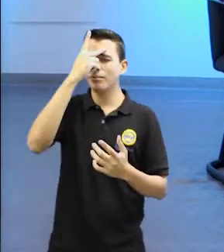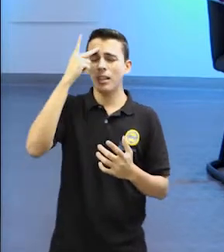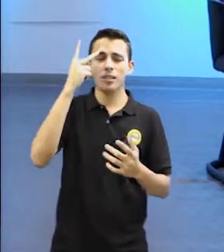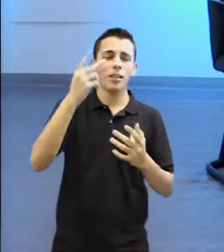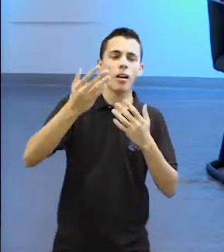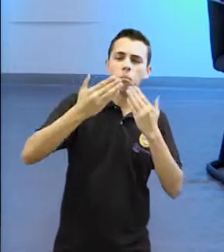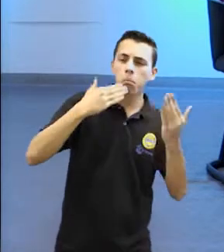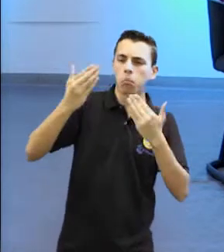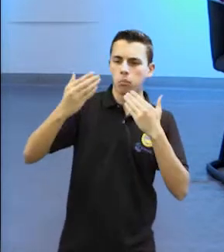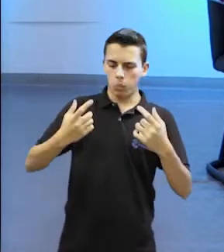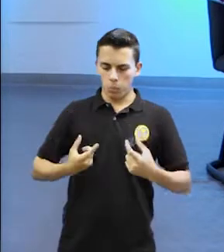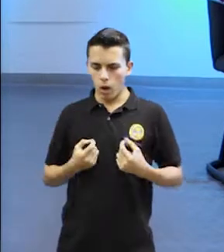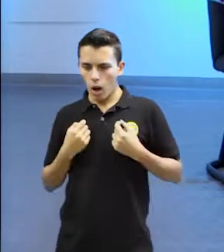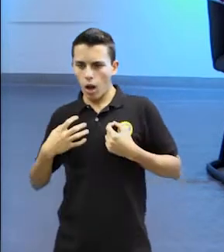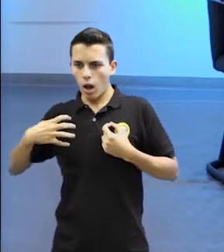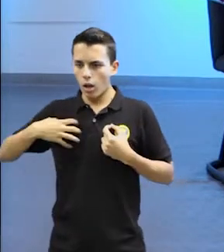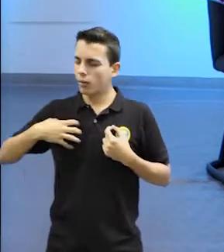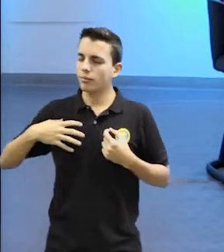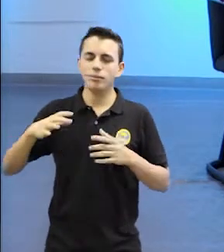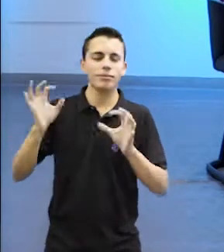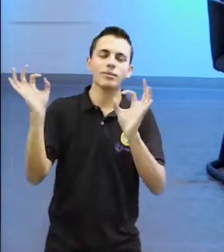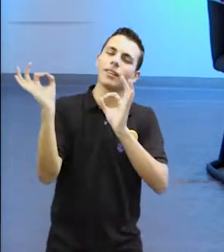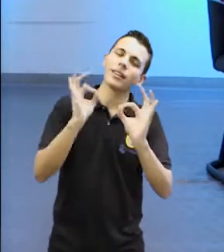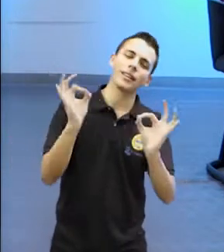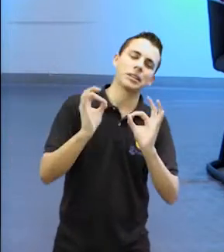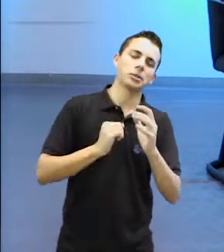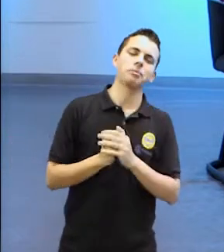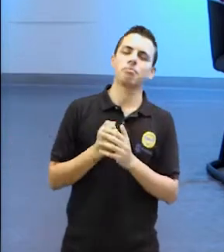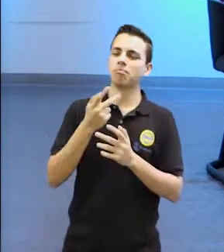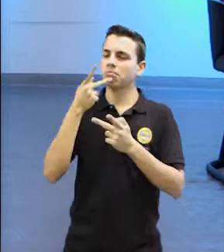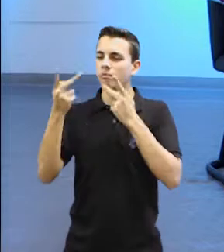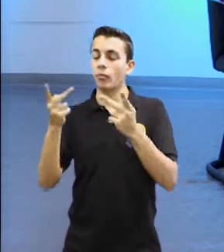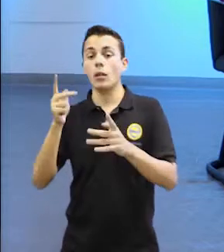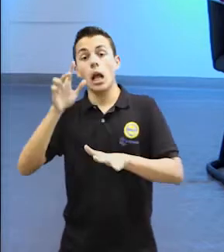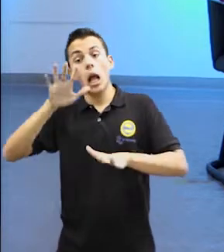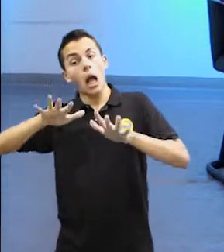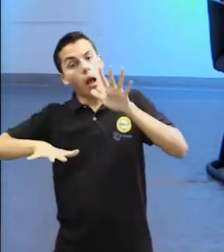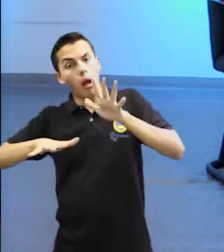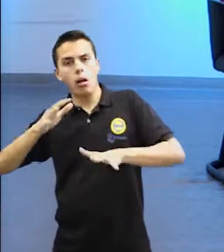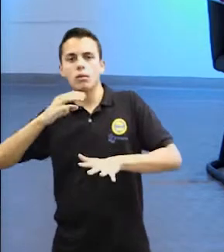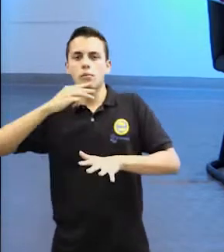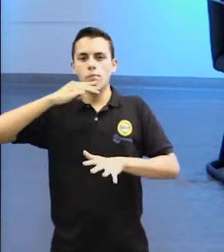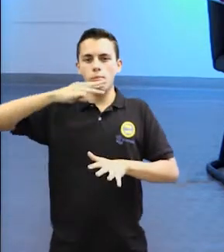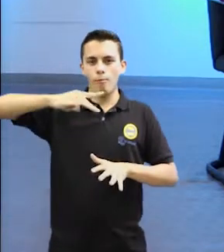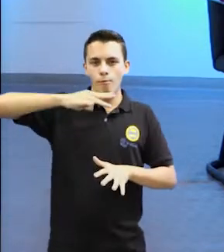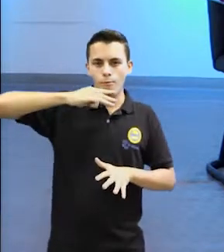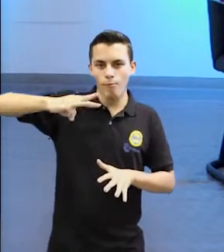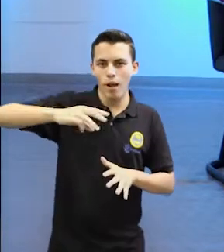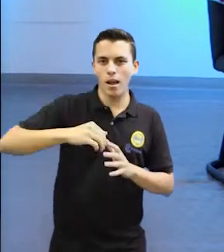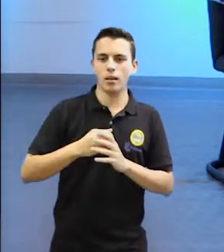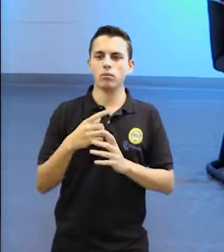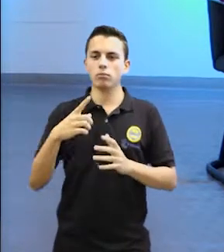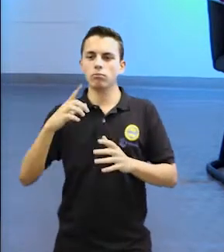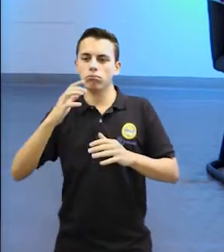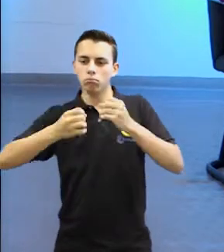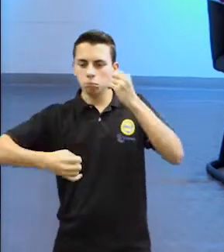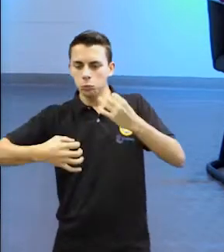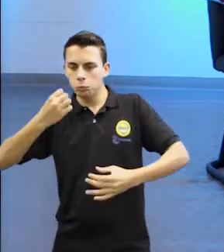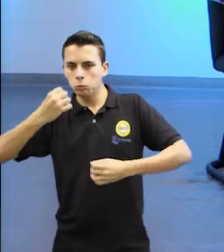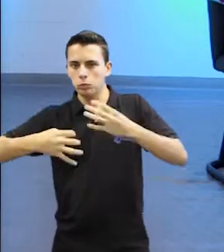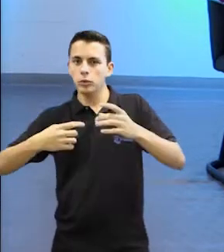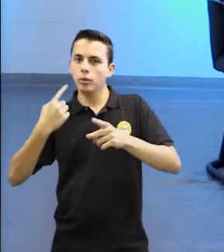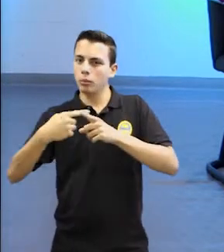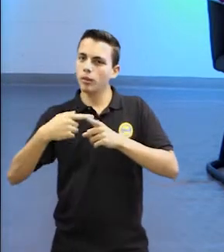ou eventualmente no mês de março, por ser mês da mulher. Tá. Mas tanto é que nós trabalhamos com dois elencos no